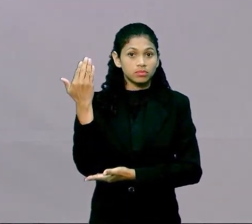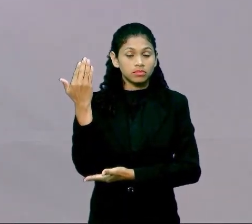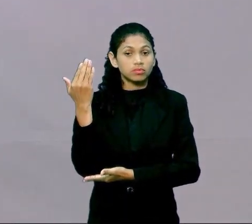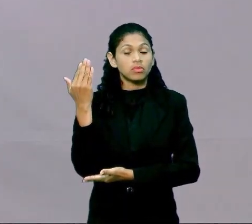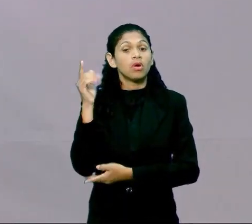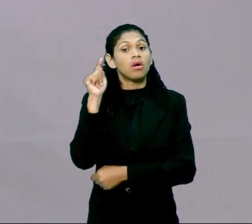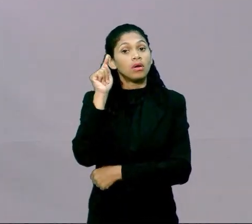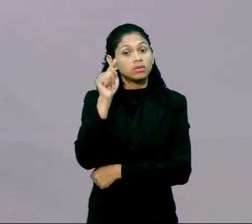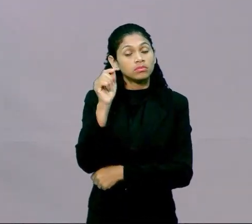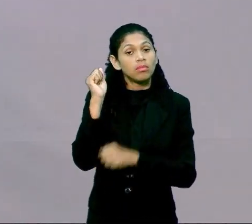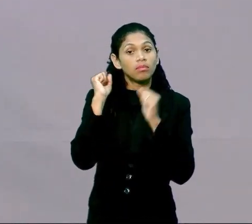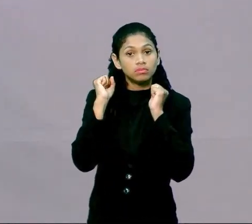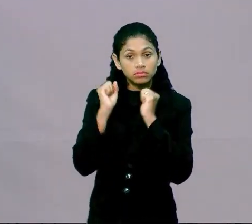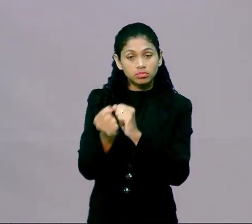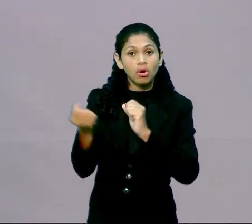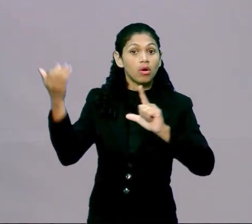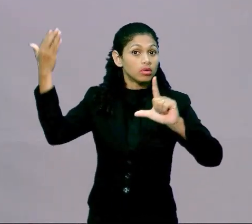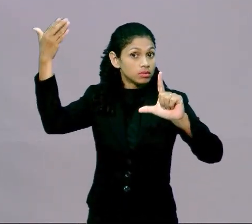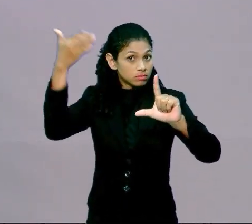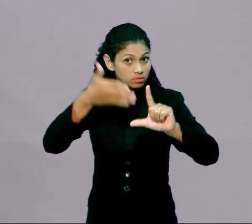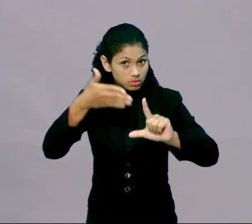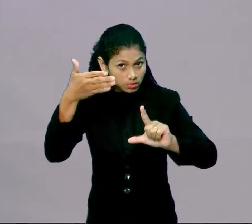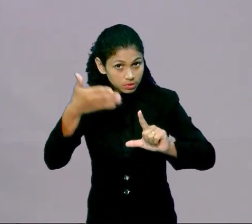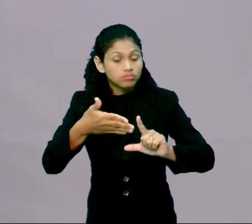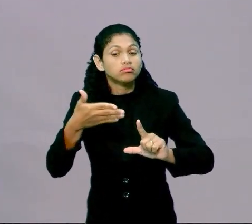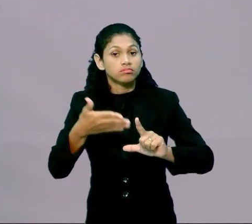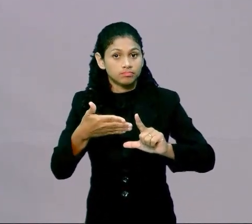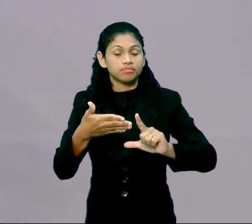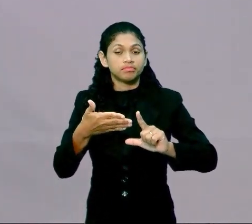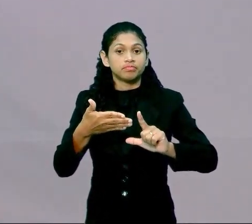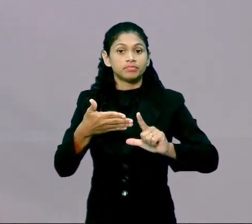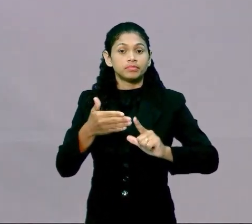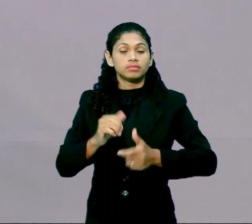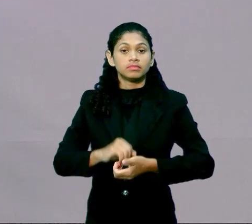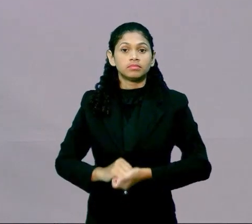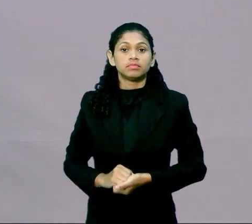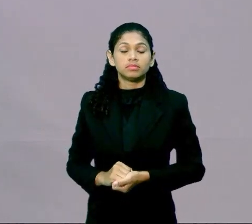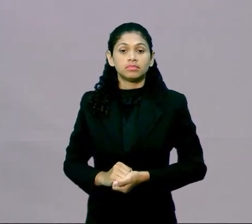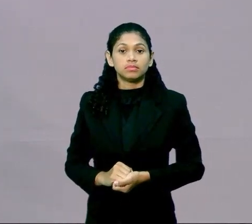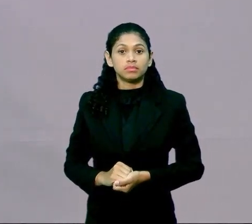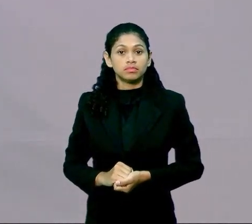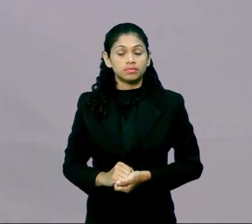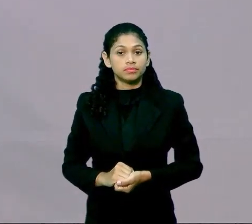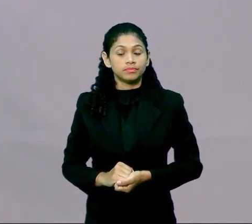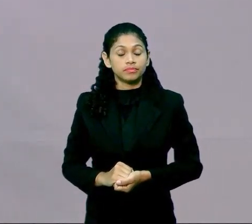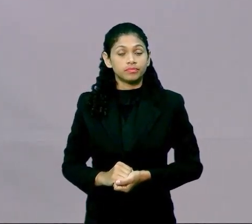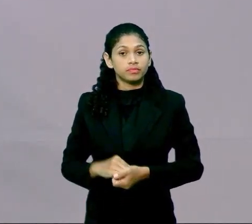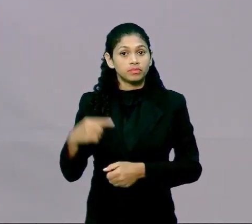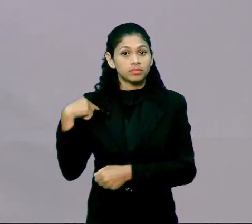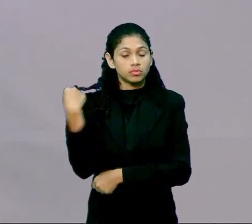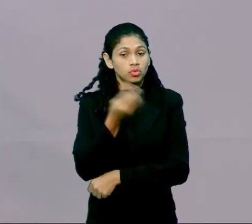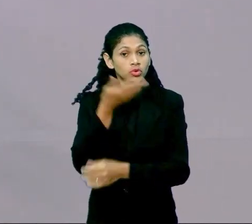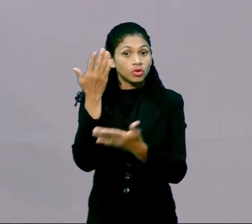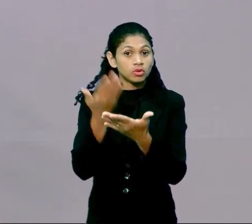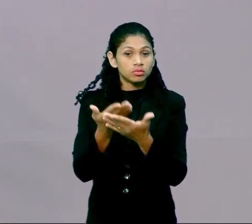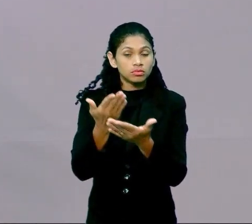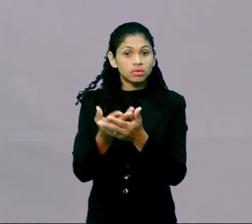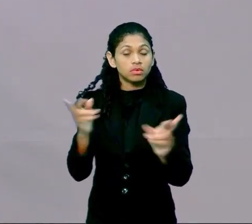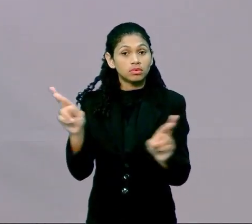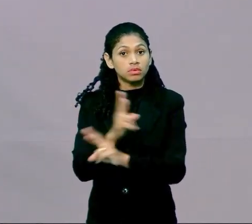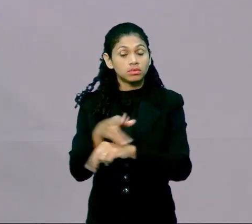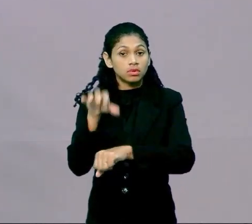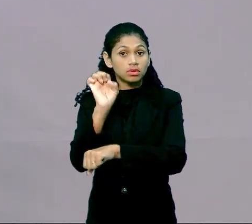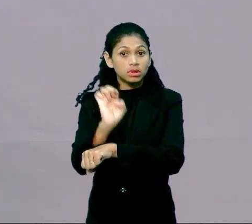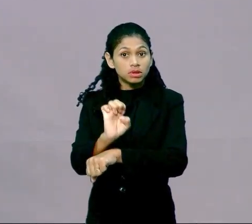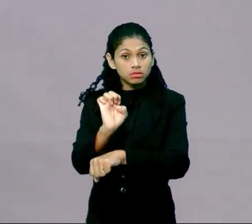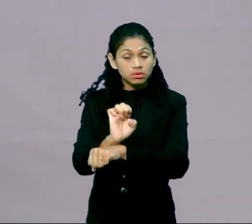pode acessá-las na nossa plataforma, nós estamos trabalhando as relações entre